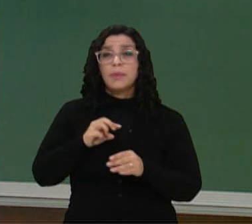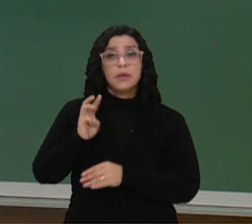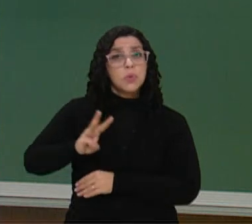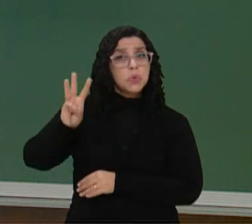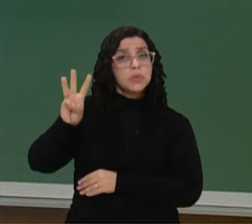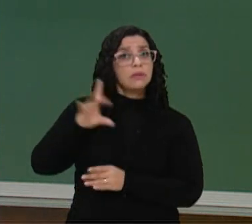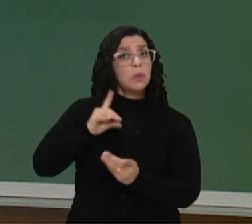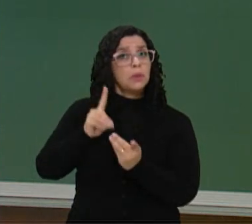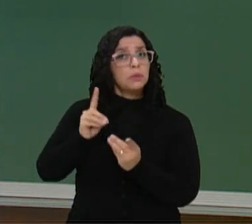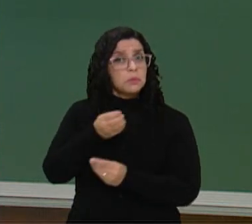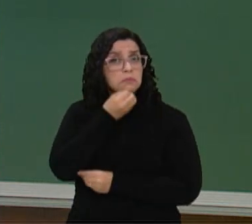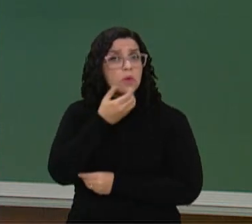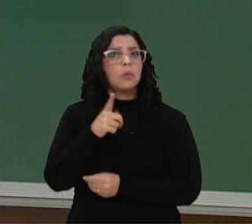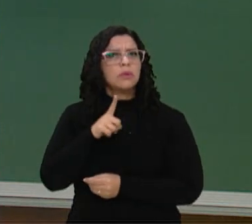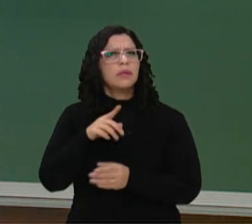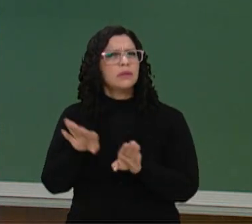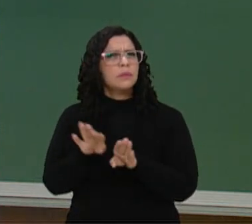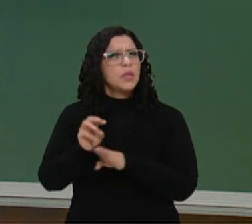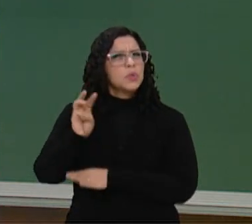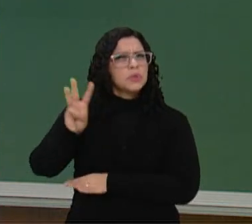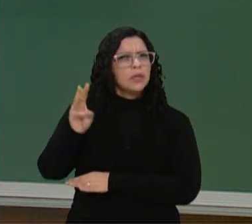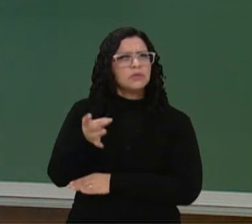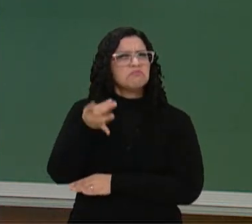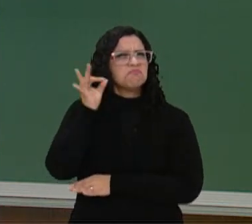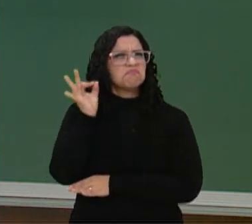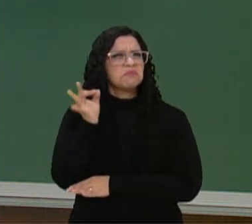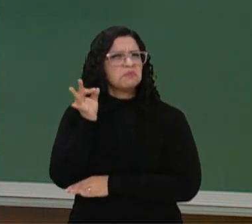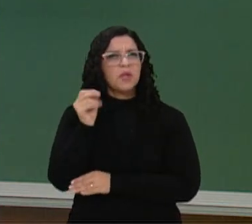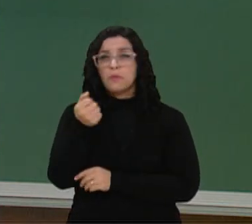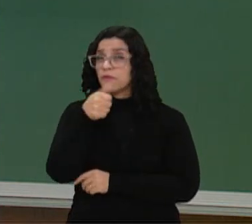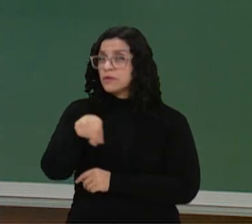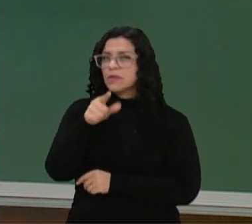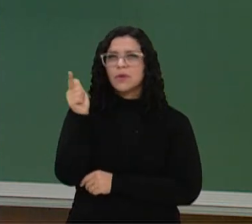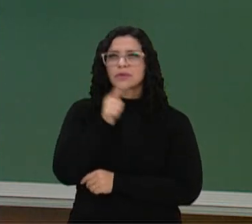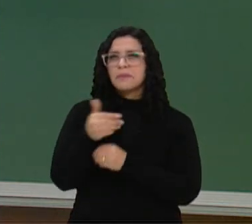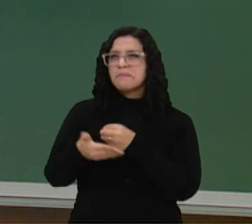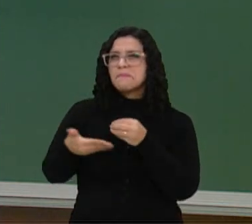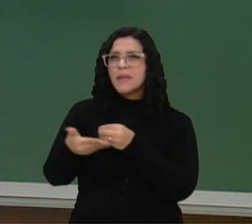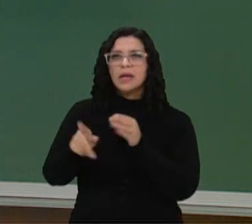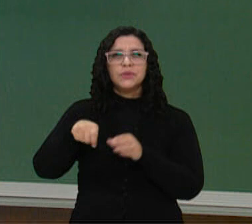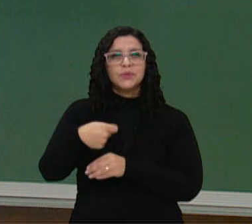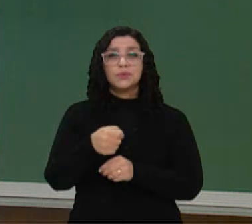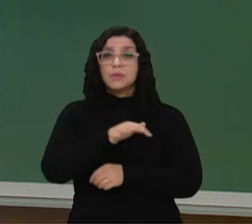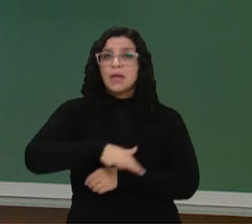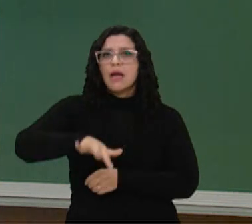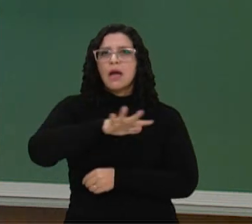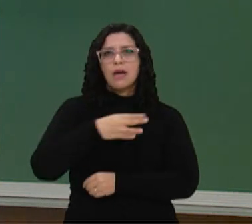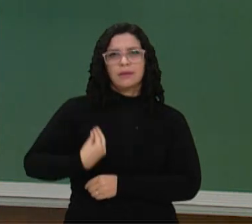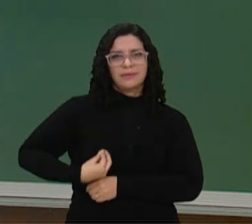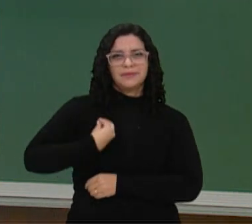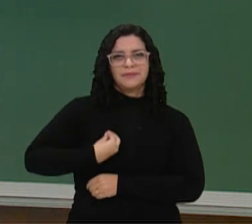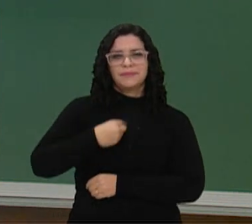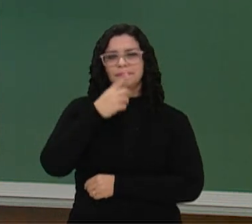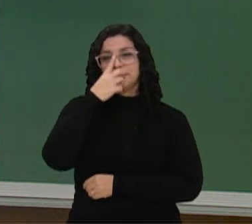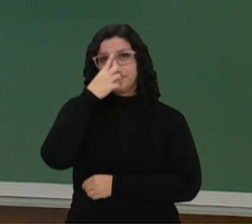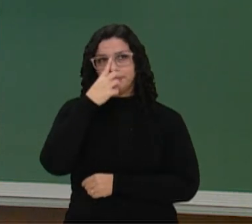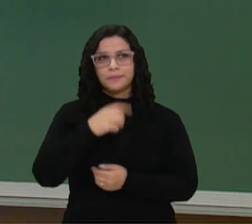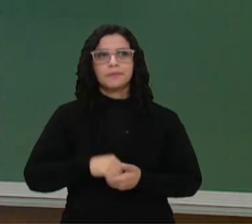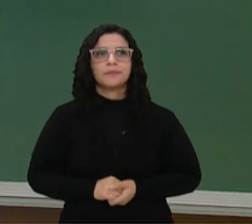um atendimento muito bom, é um site muito ótimo para você ter aí um embasamento sobre vários conteúdos da sua vida.